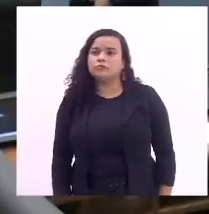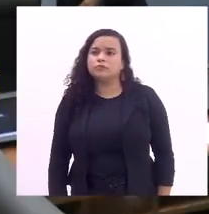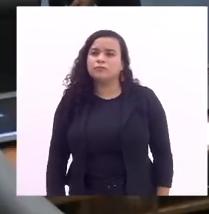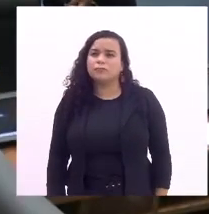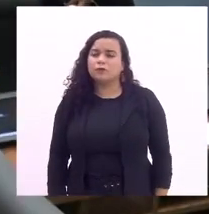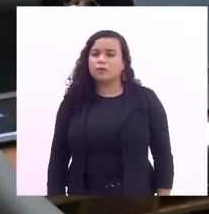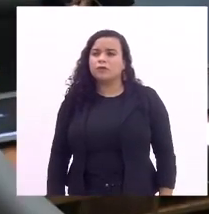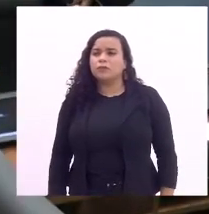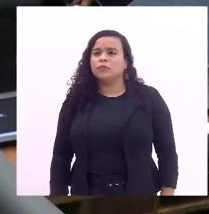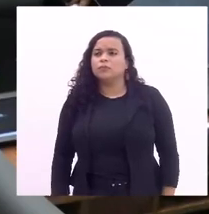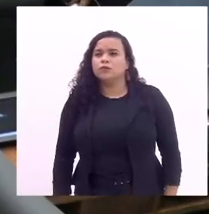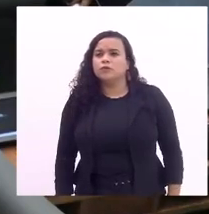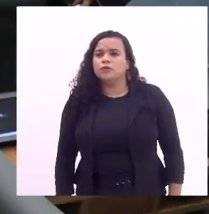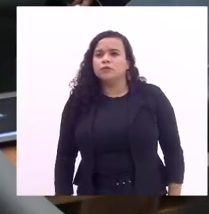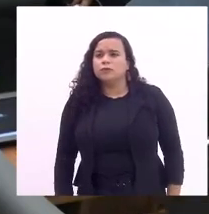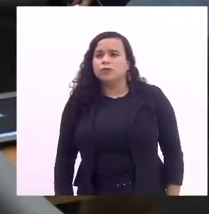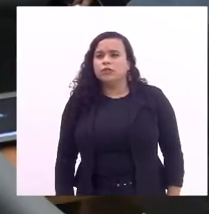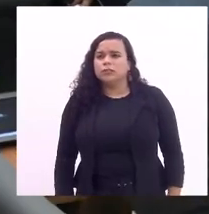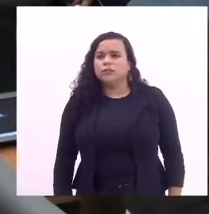pode colocar.